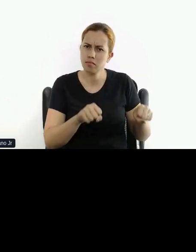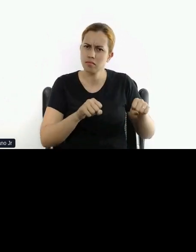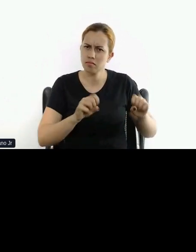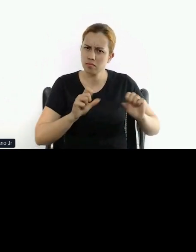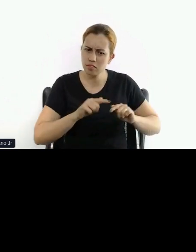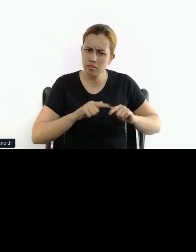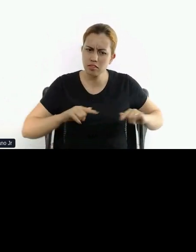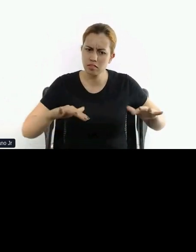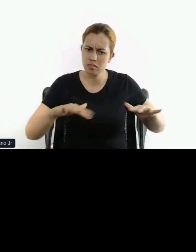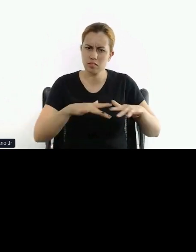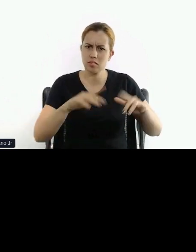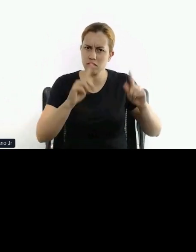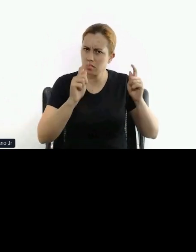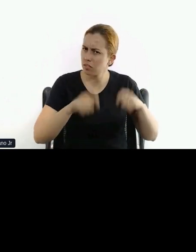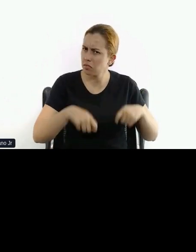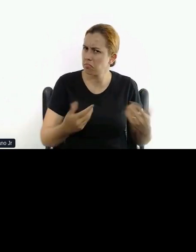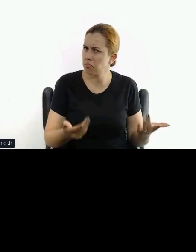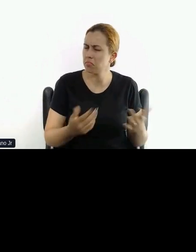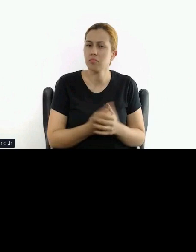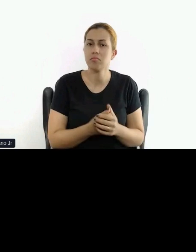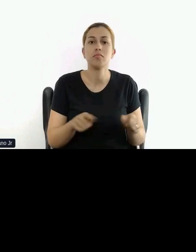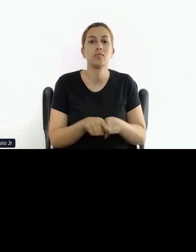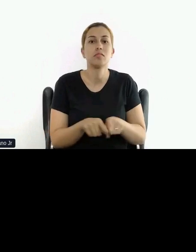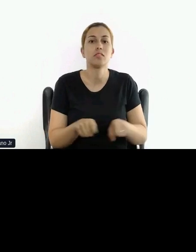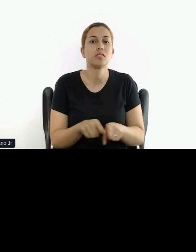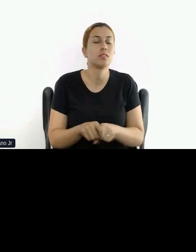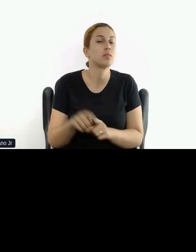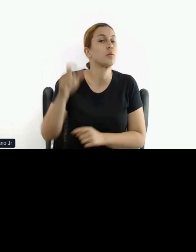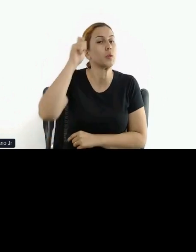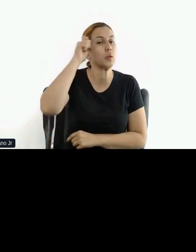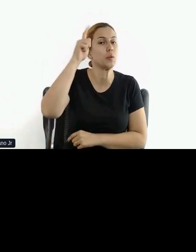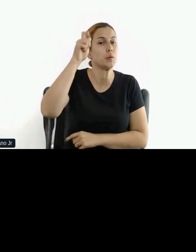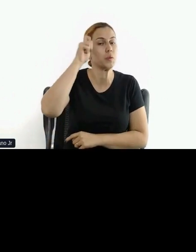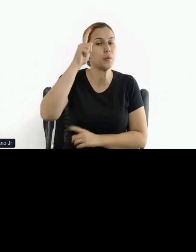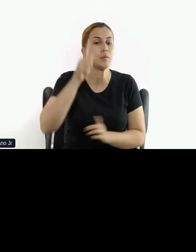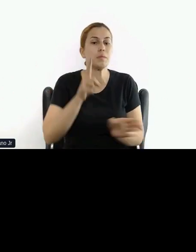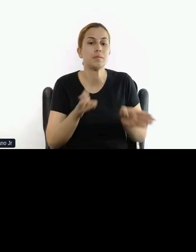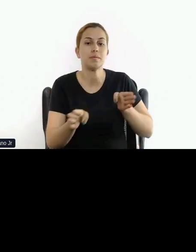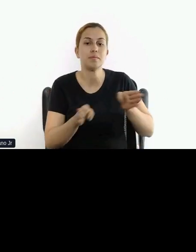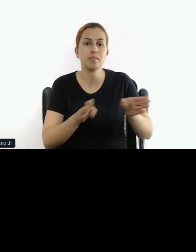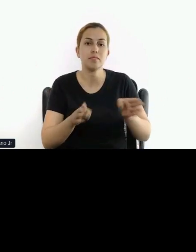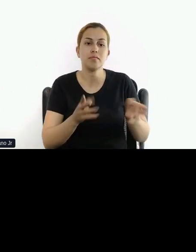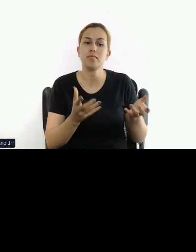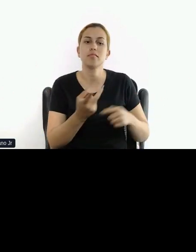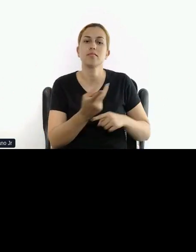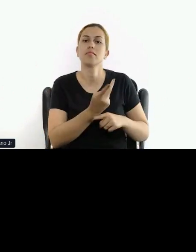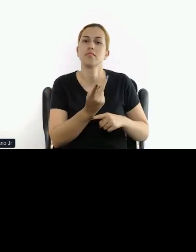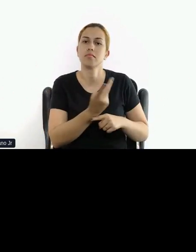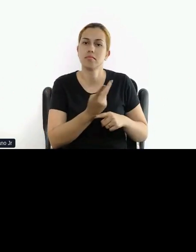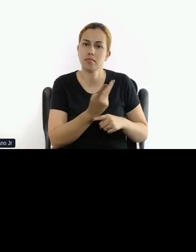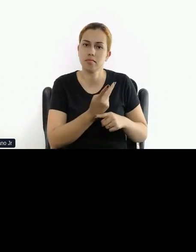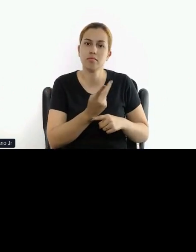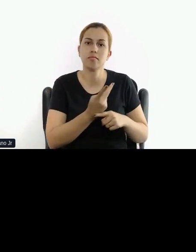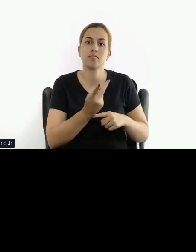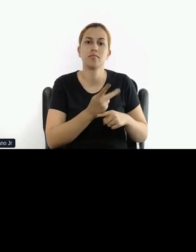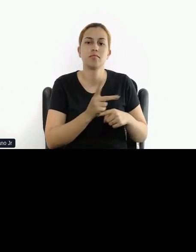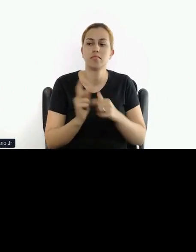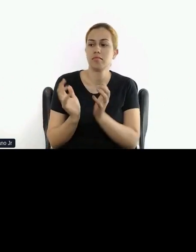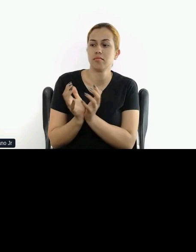como formar uma cultura de acessibilidade, né? E aí a gente quer buscar isso por meio dos colegas de